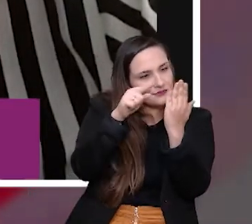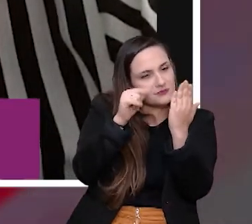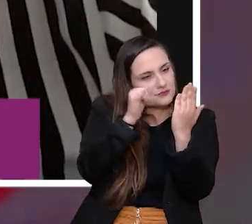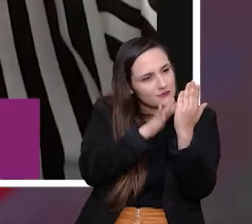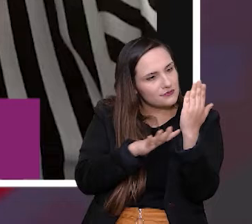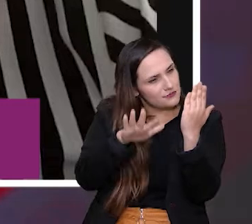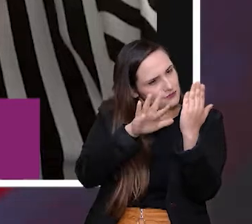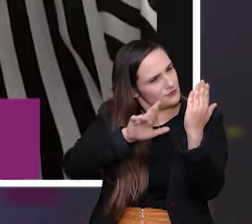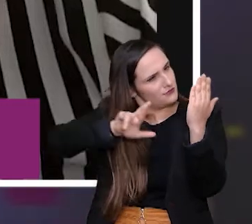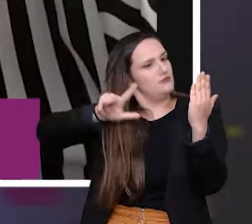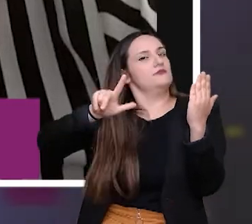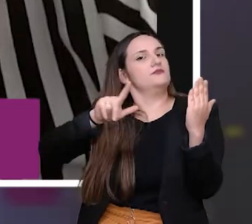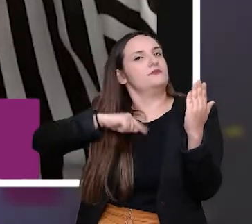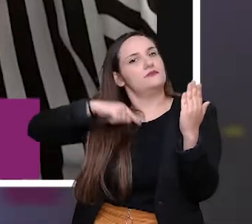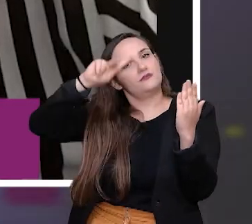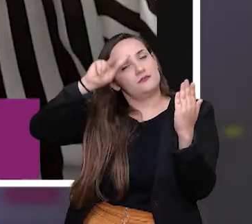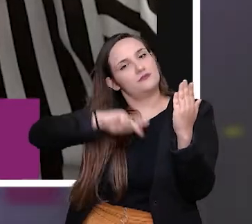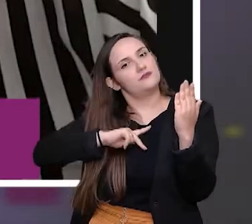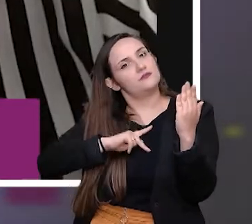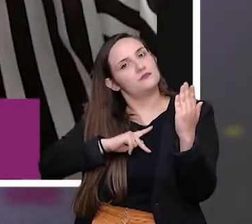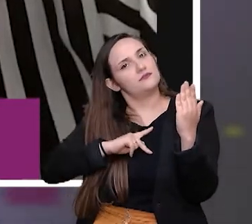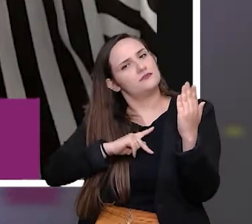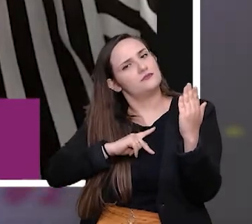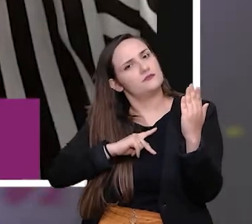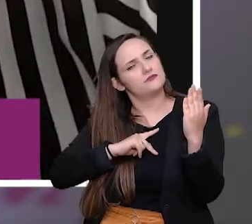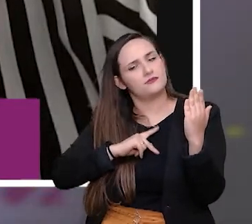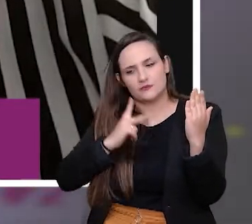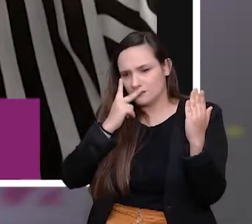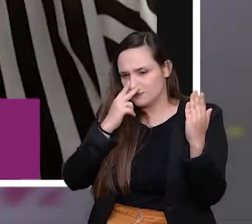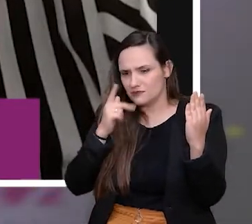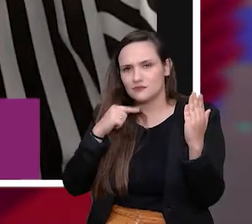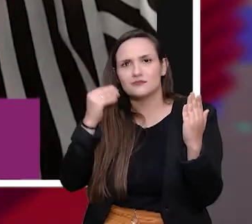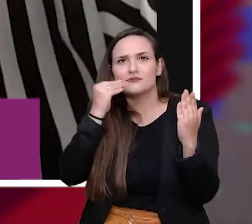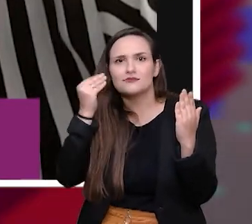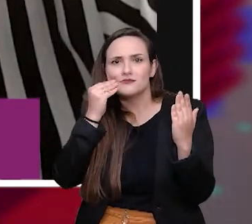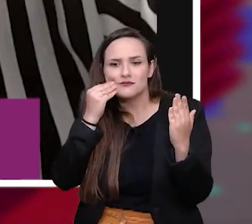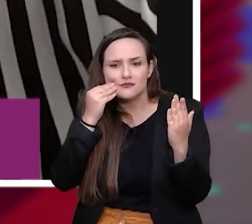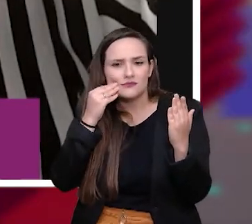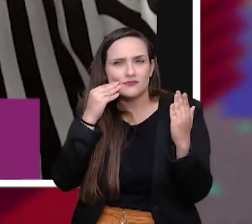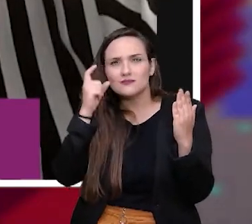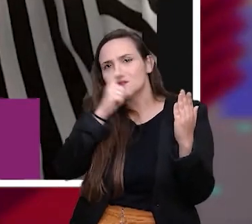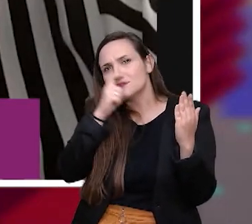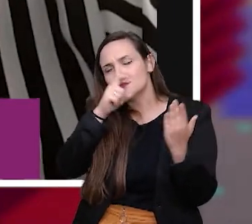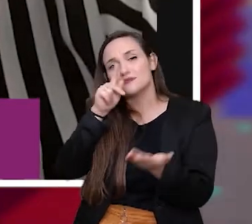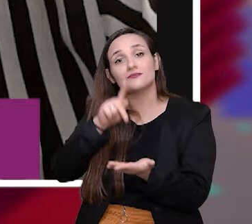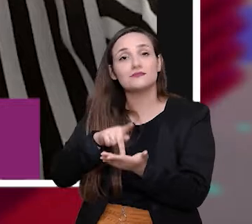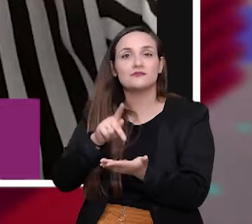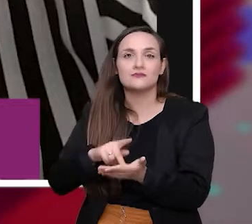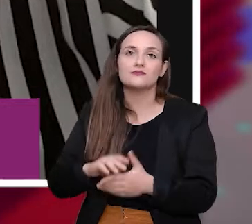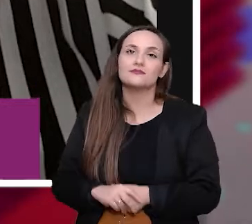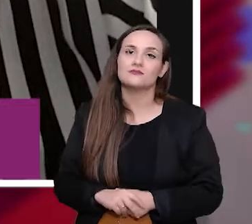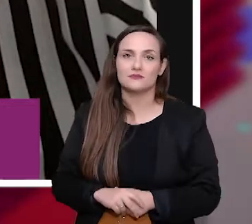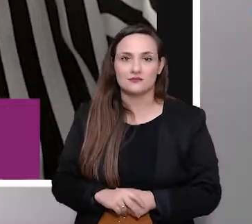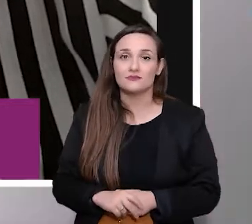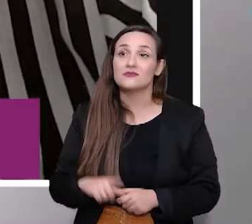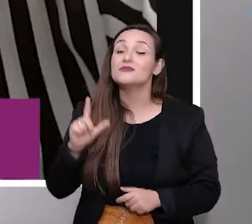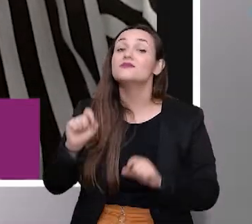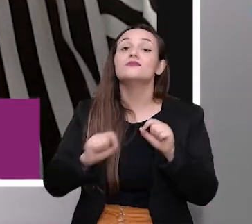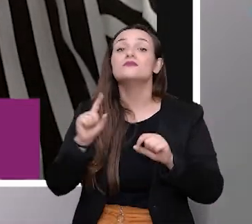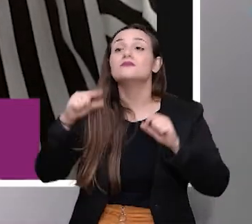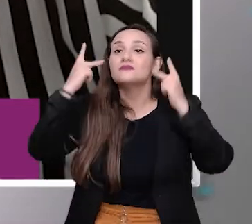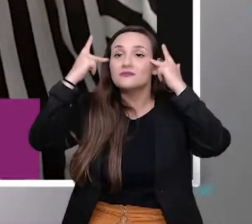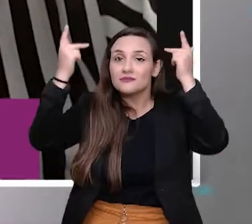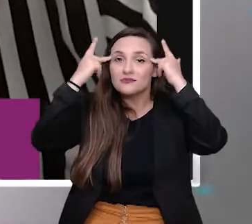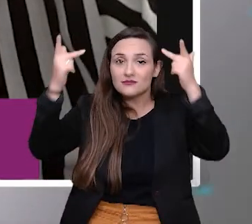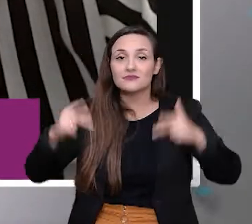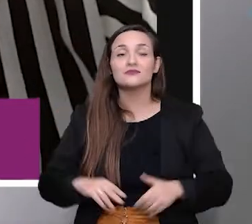trazendo uma imagem disforme do que é belo, daquilo que é real, né? Uhum. E Daquilo que é